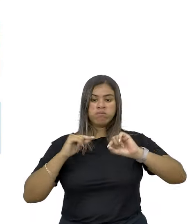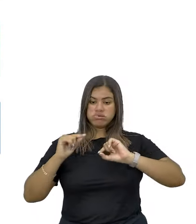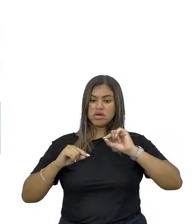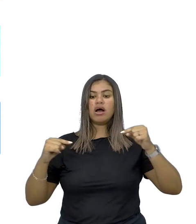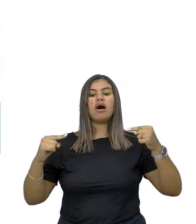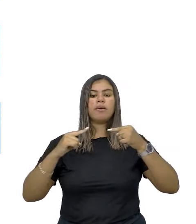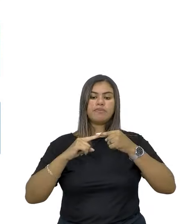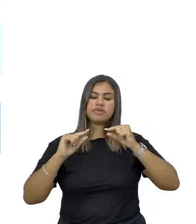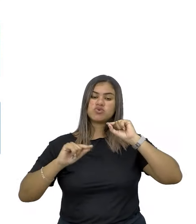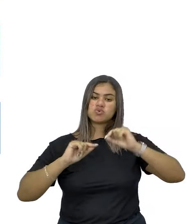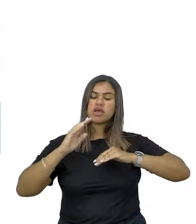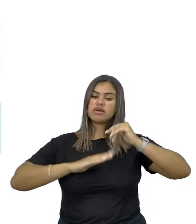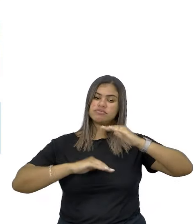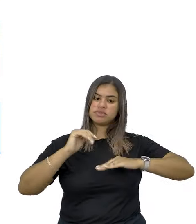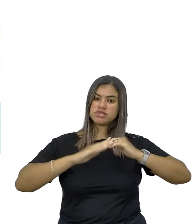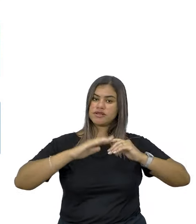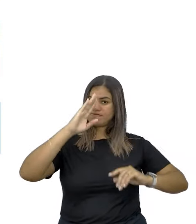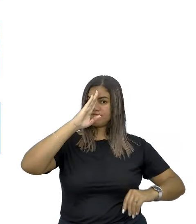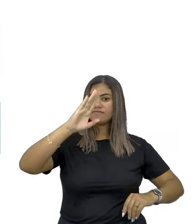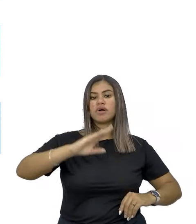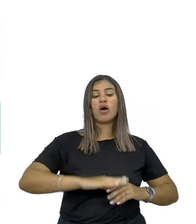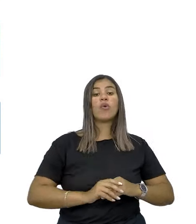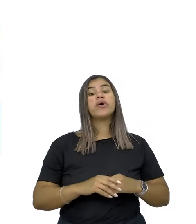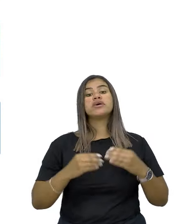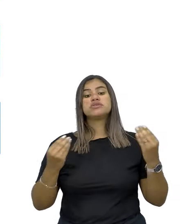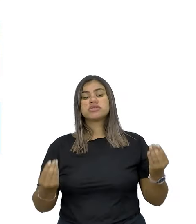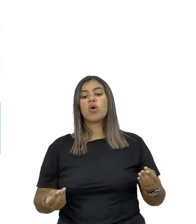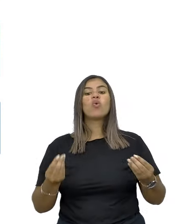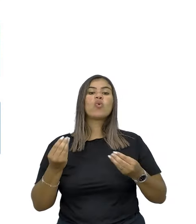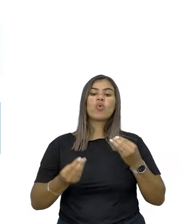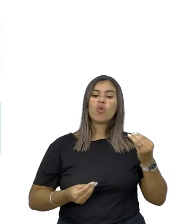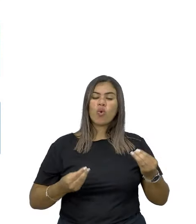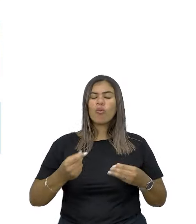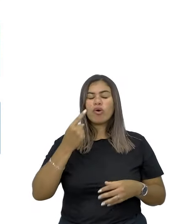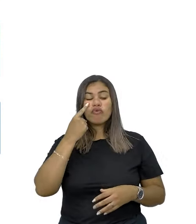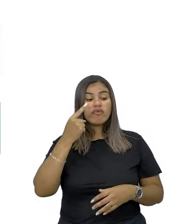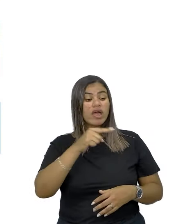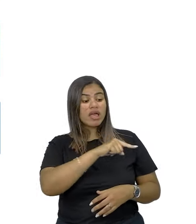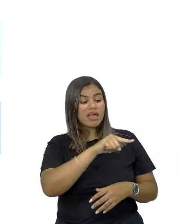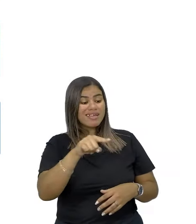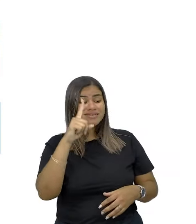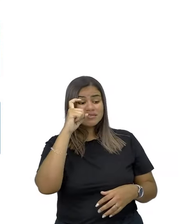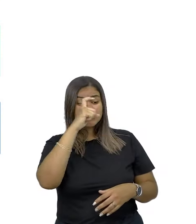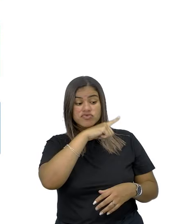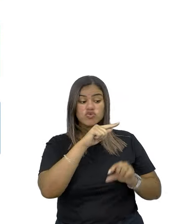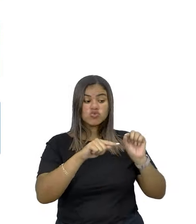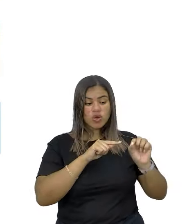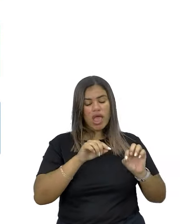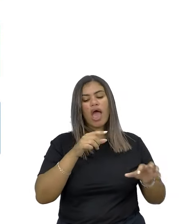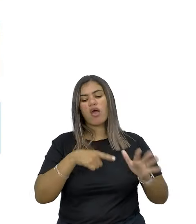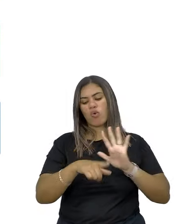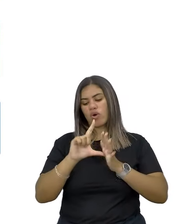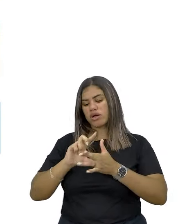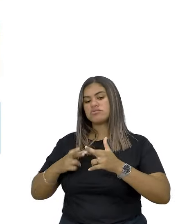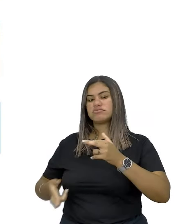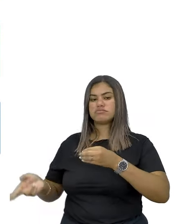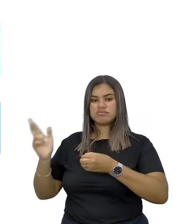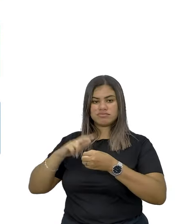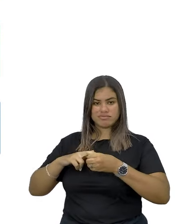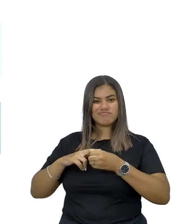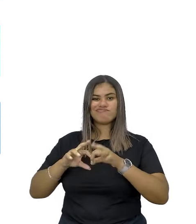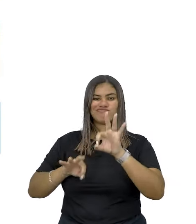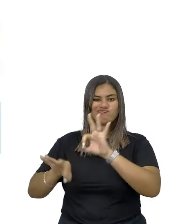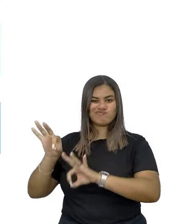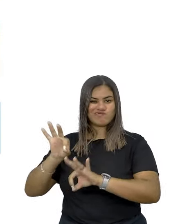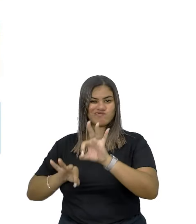relacionadas às habilidades essenciais. Eu tenho que trabalhar com aquelas dificuldades que meus alunos têm para mim poder fazer uma recuperação. E quando eu